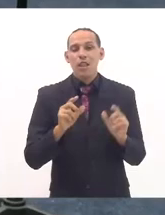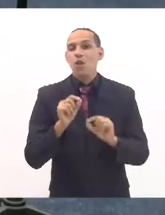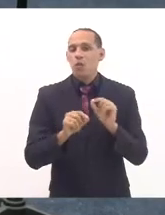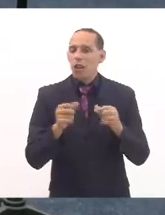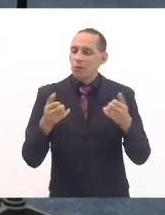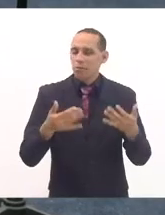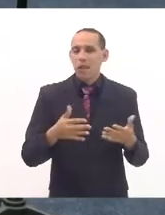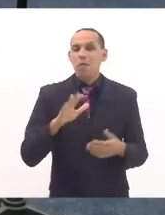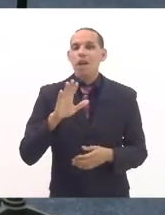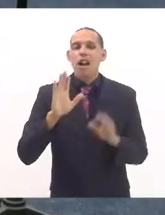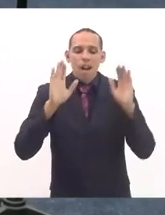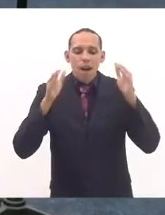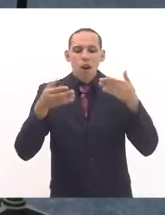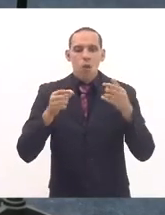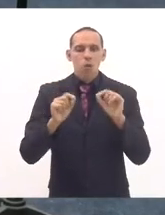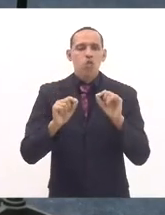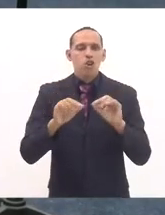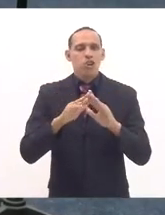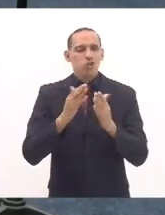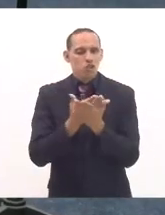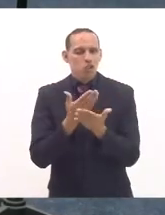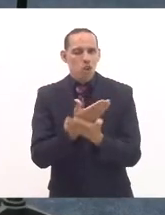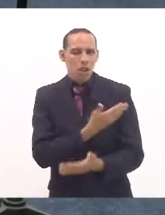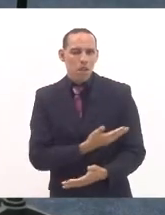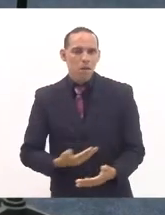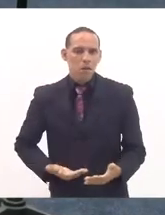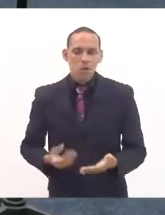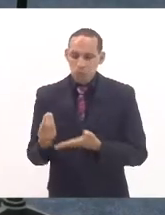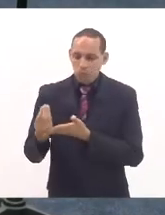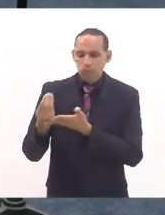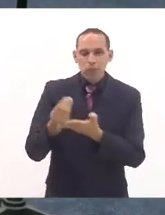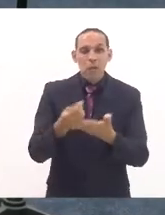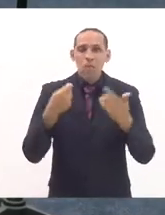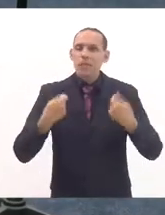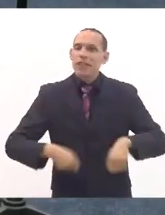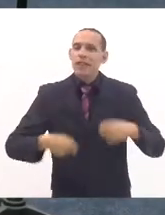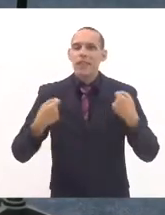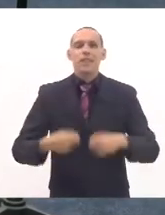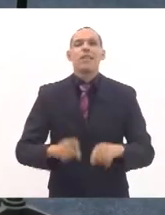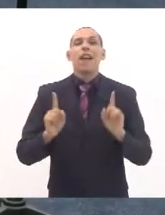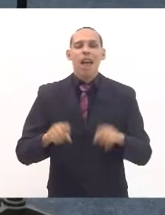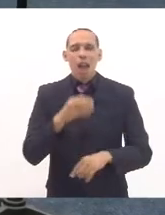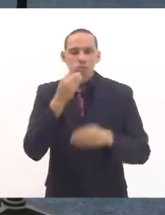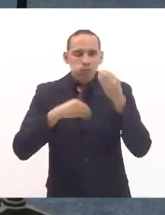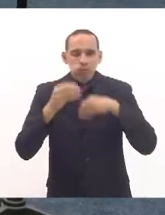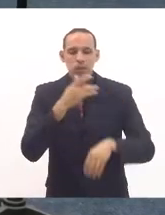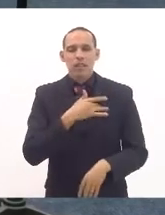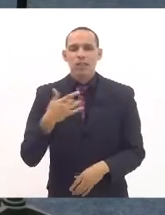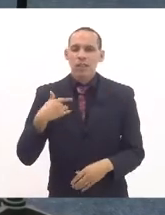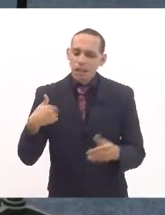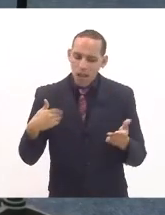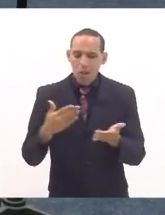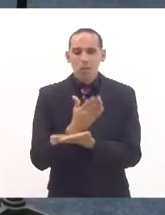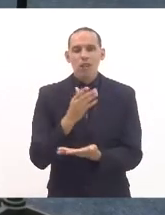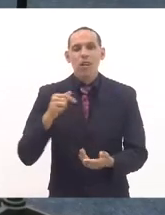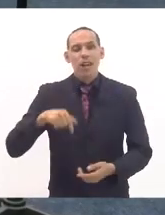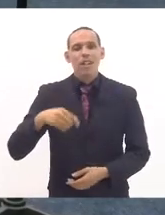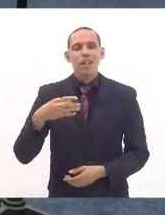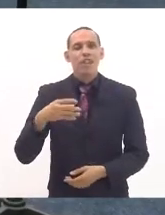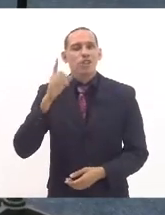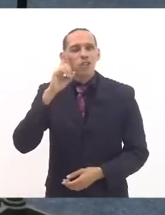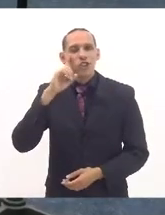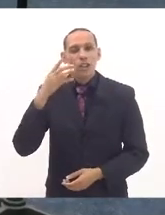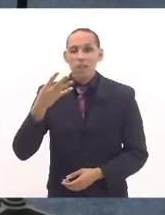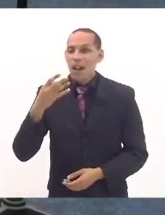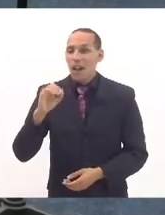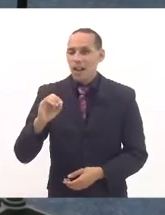mais focado no que as escolas públicas têm que oferecer de alimentação saudável. Eu aprovei esse projeto aqui faz 40 dias.